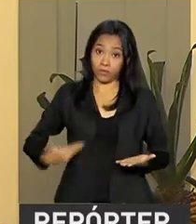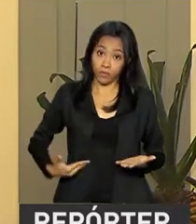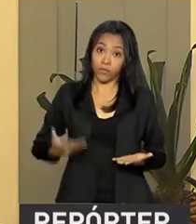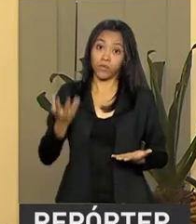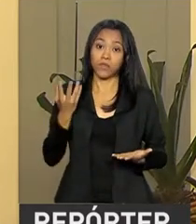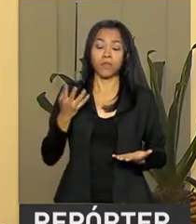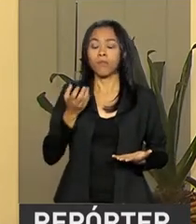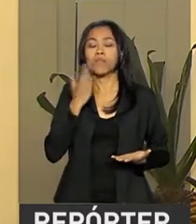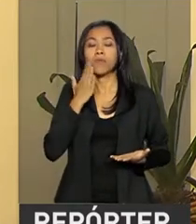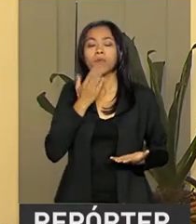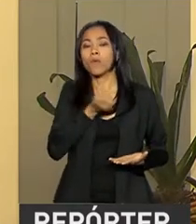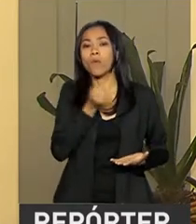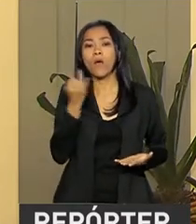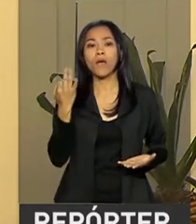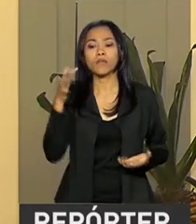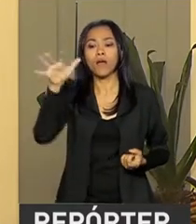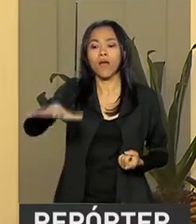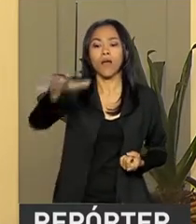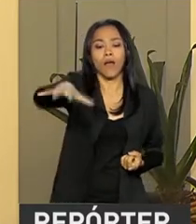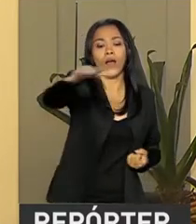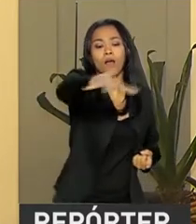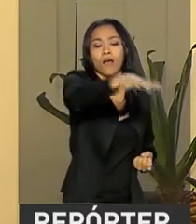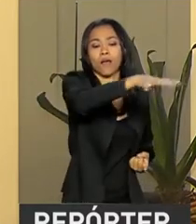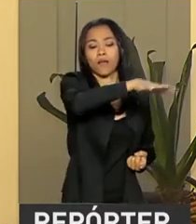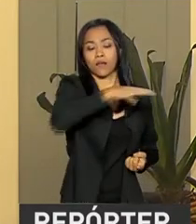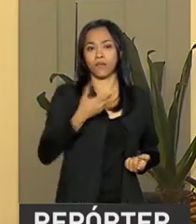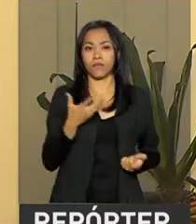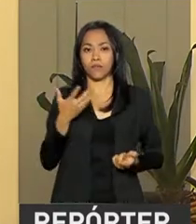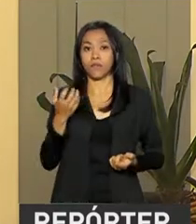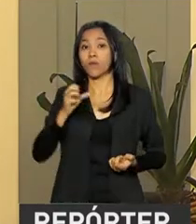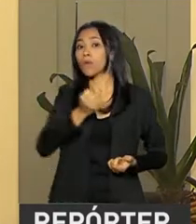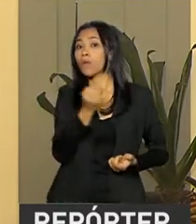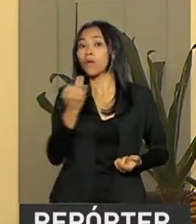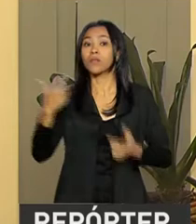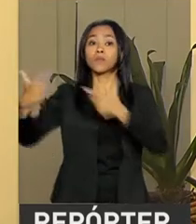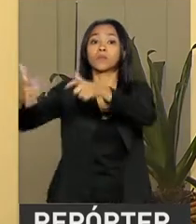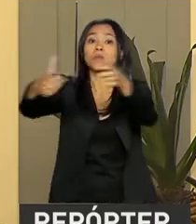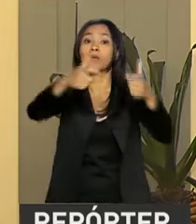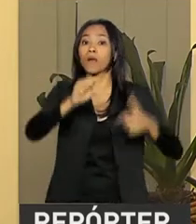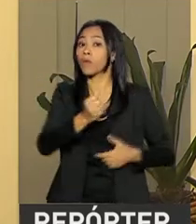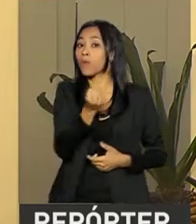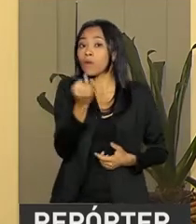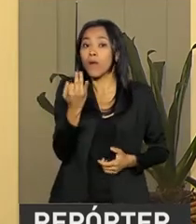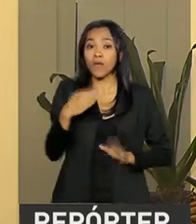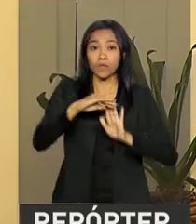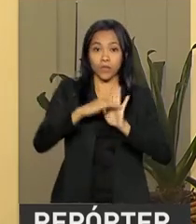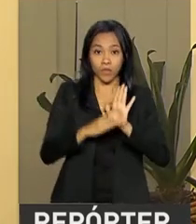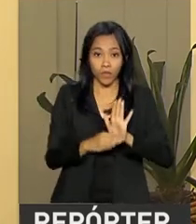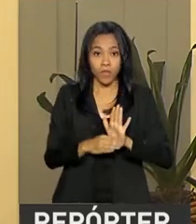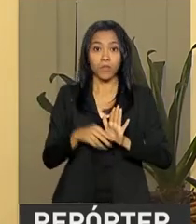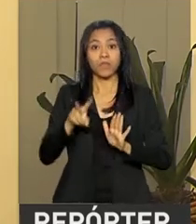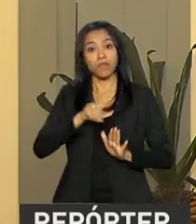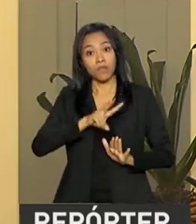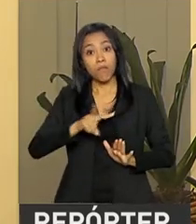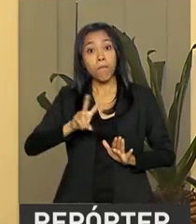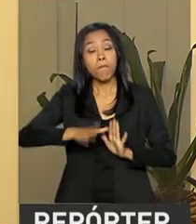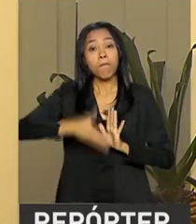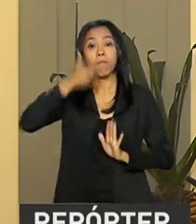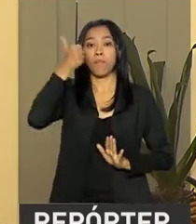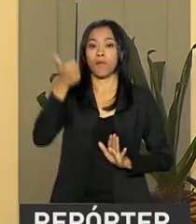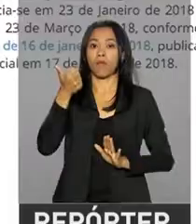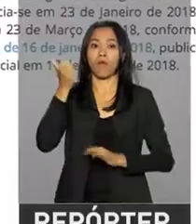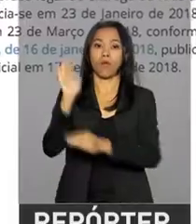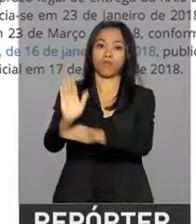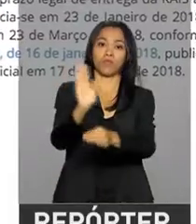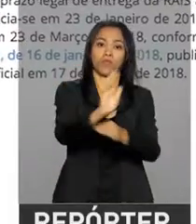quais setores, quais segmentos, quais localidades, quais programas, né, estão proporcionando maior geração de empregos